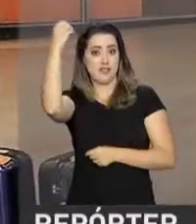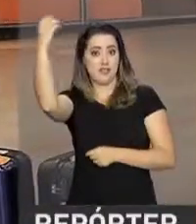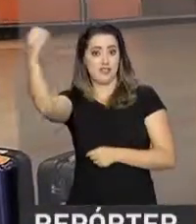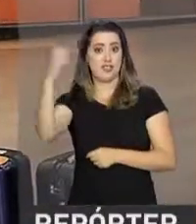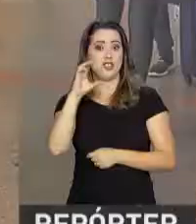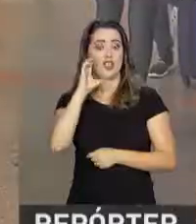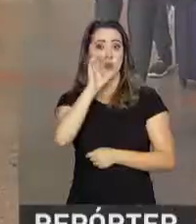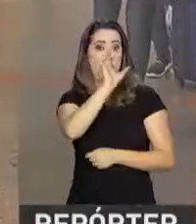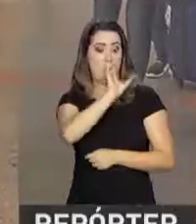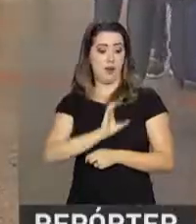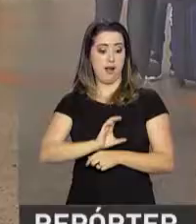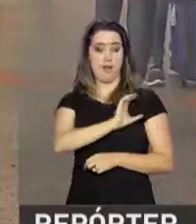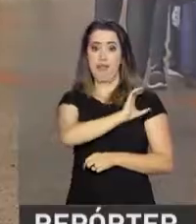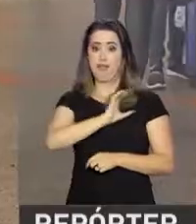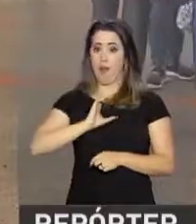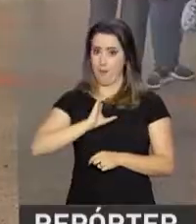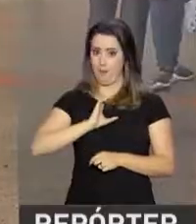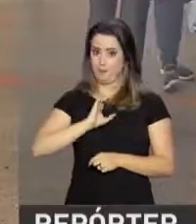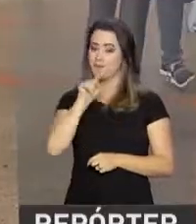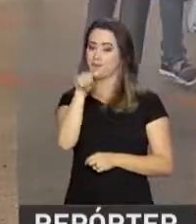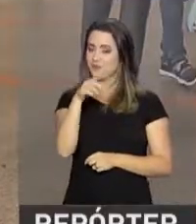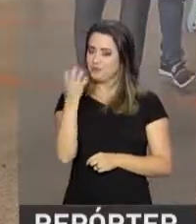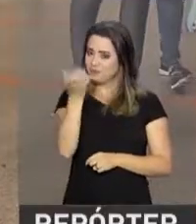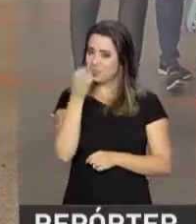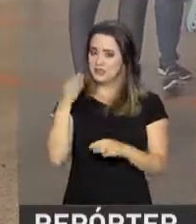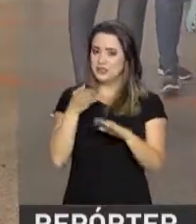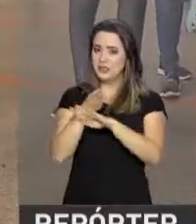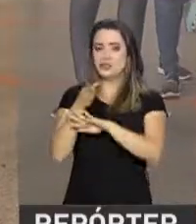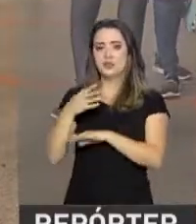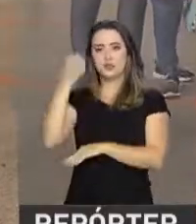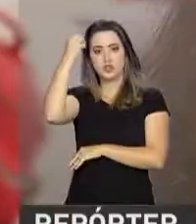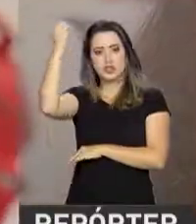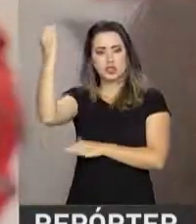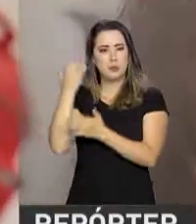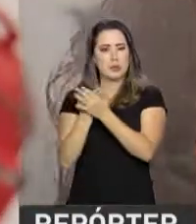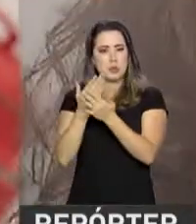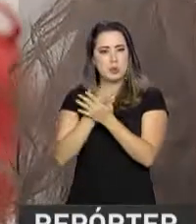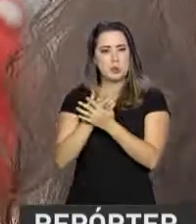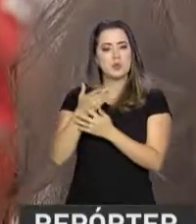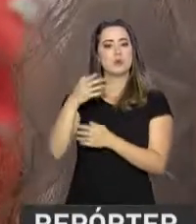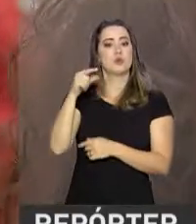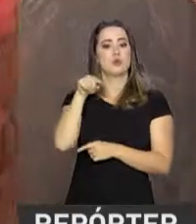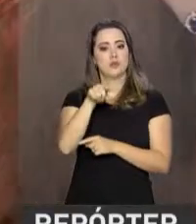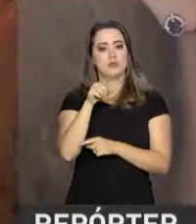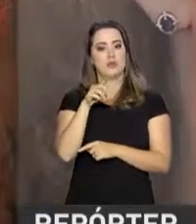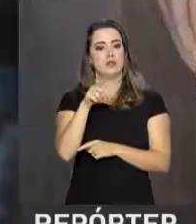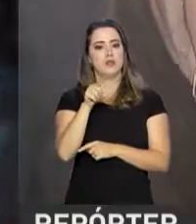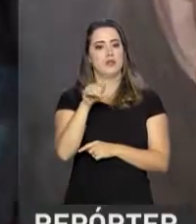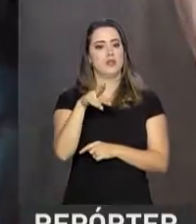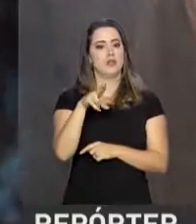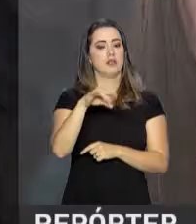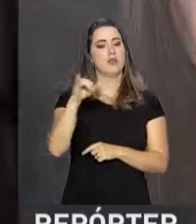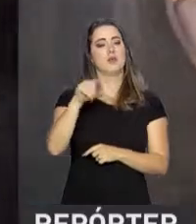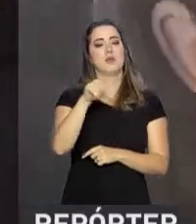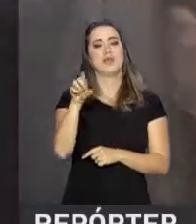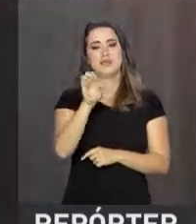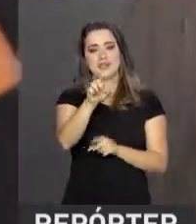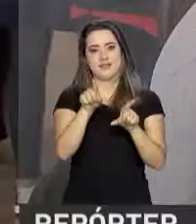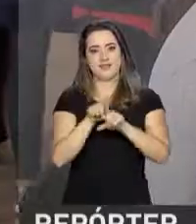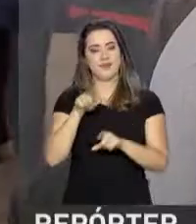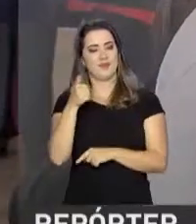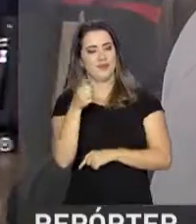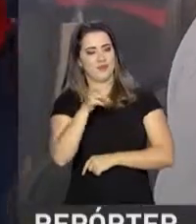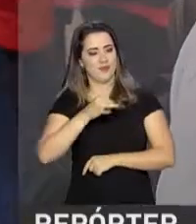no Canadá. Eles vão aproveitar o período para fazer intercâmbio. A Luíse, de 15 anos, e a Laís, de